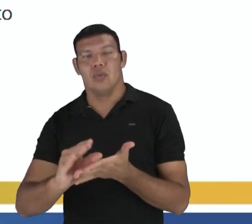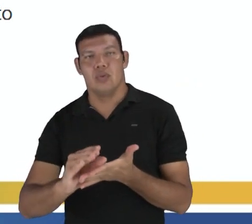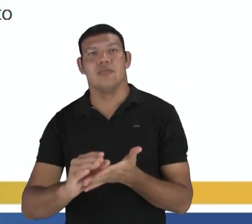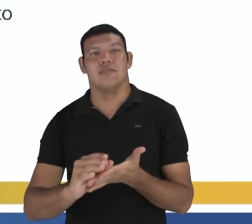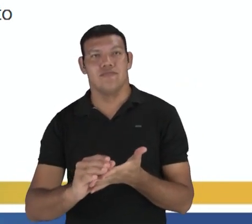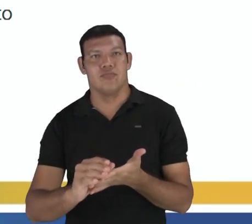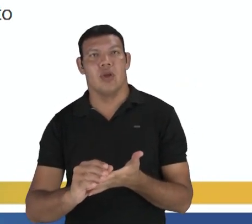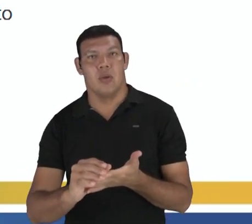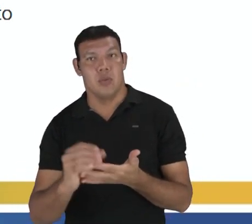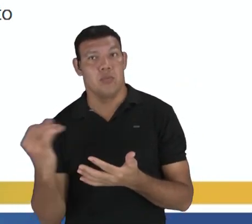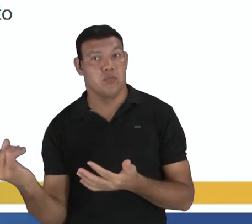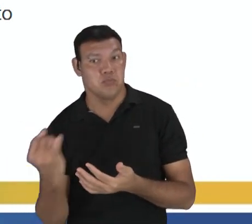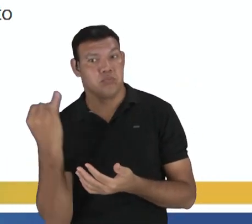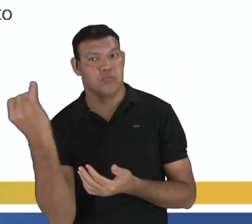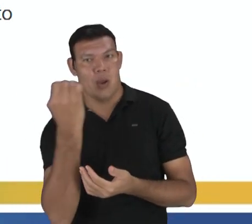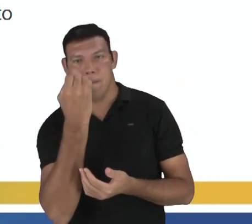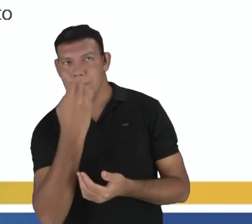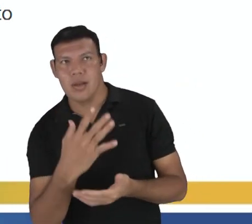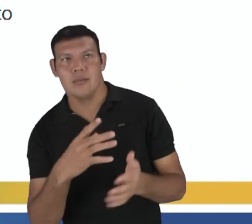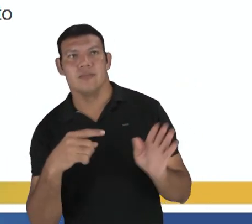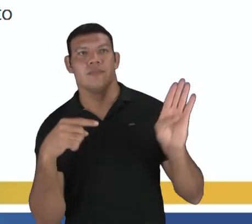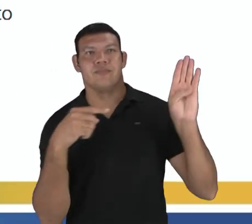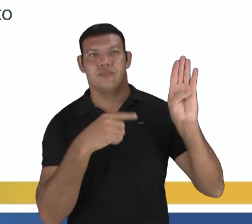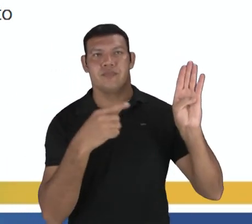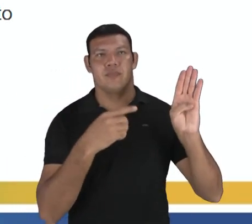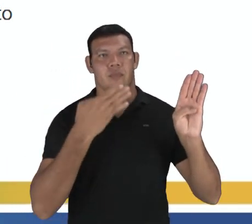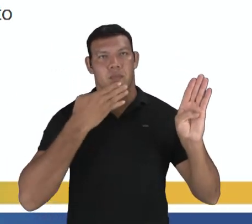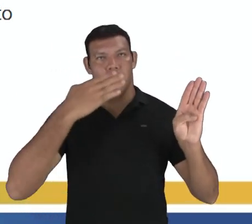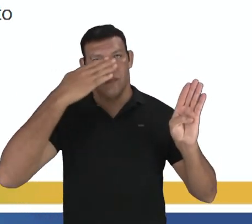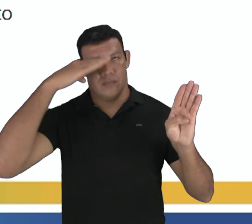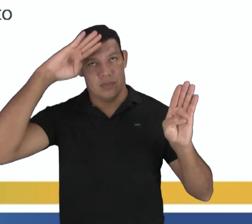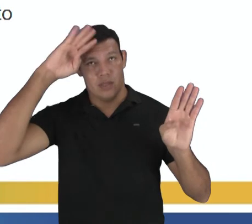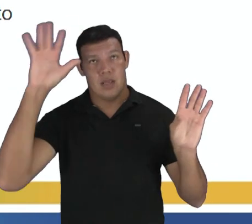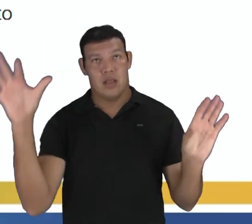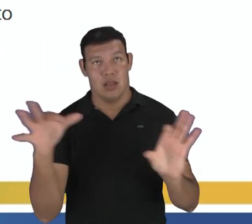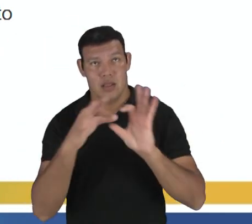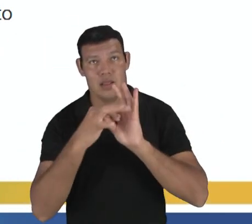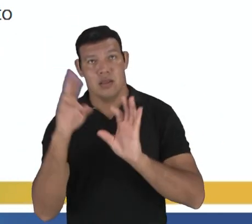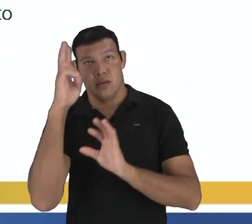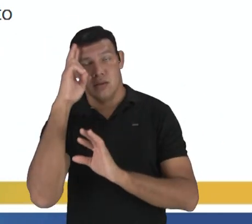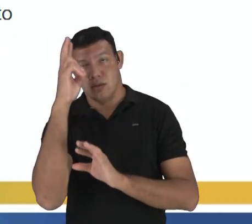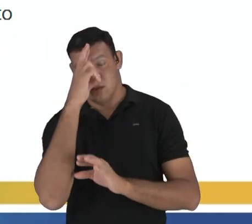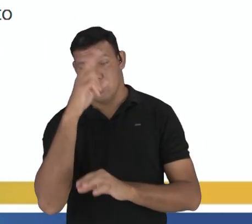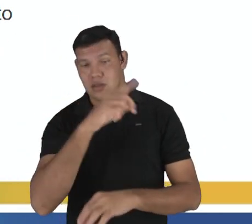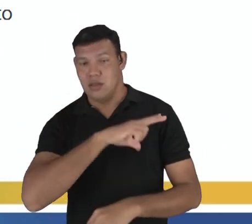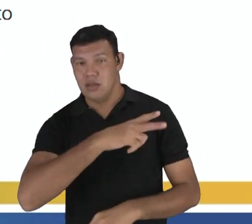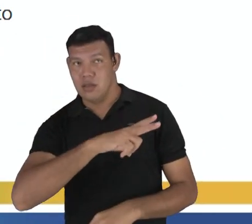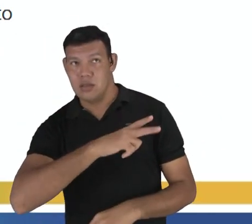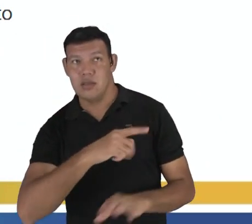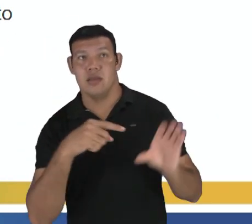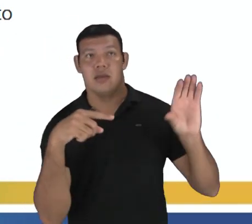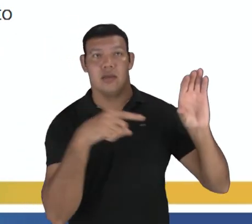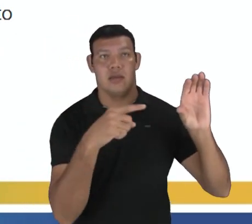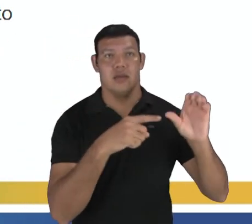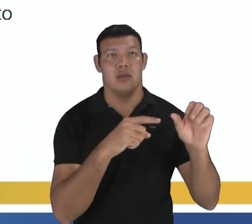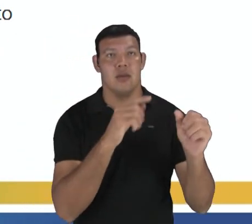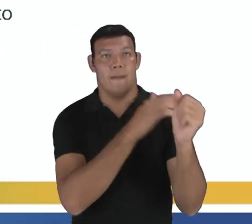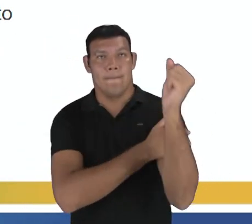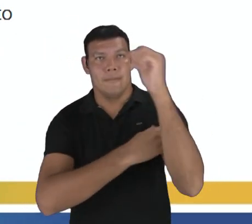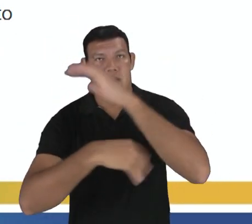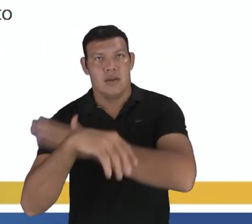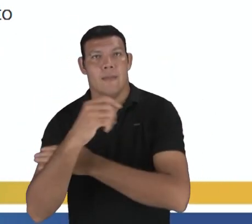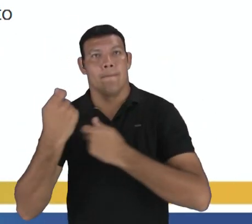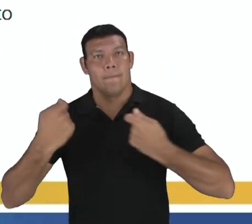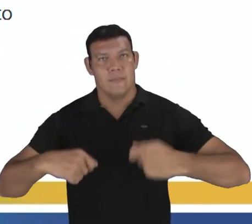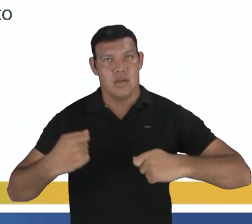muito vantajoso. B. Os árabes serem aliados históricos dos portugueses. C. A mão de obra